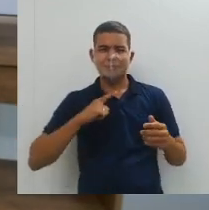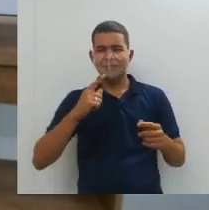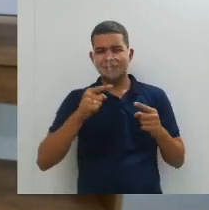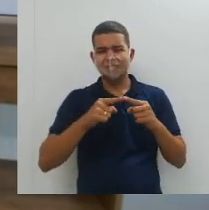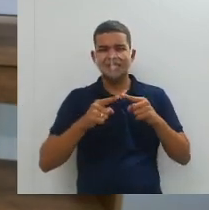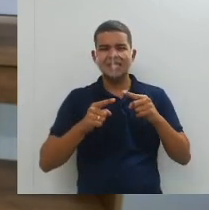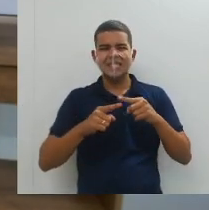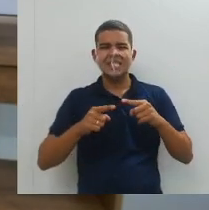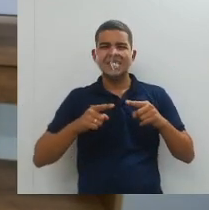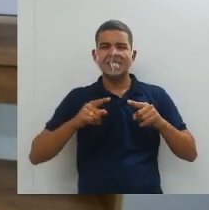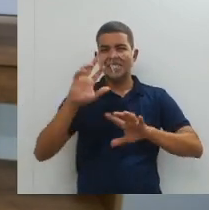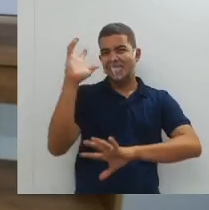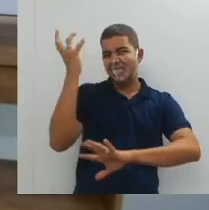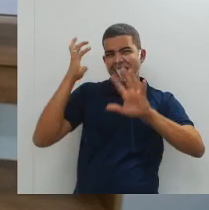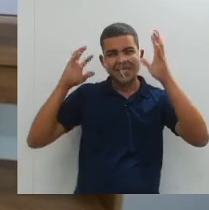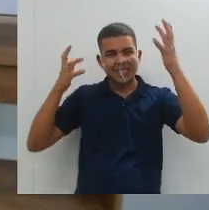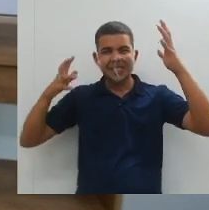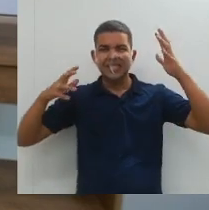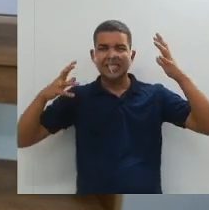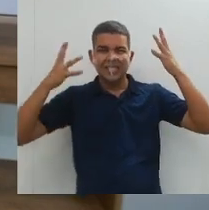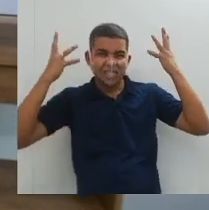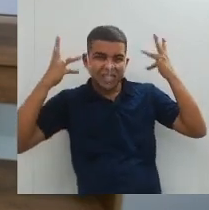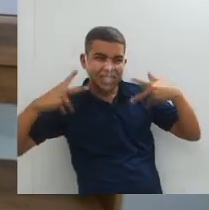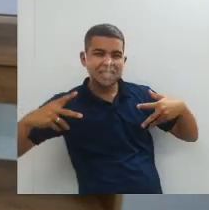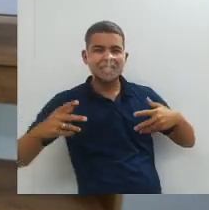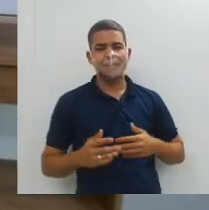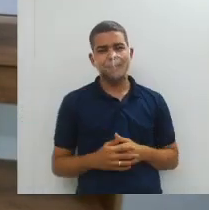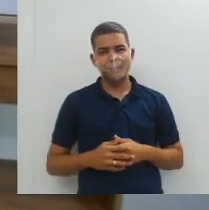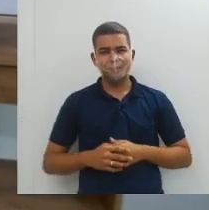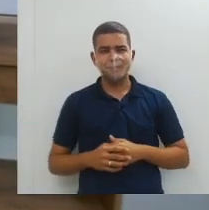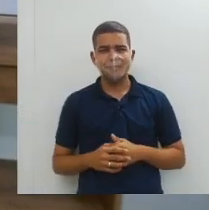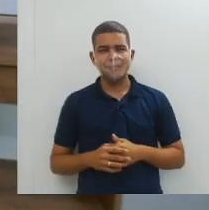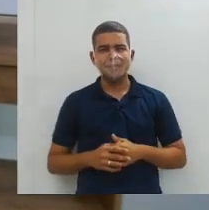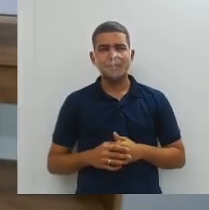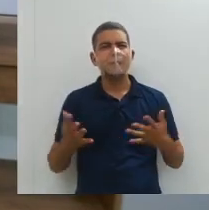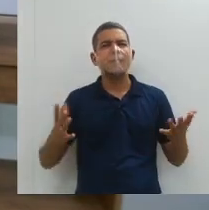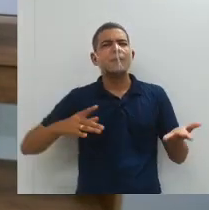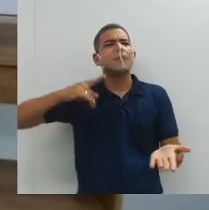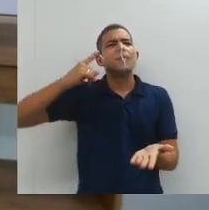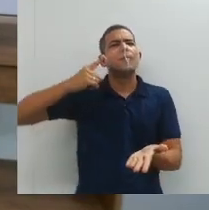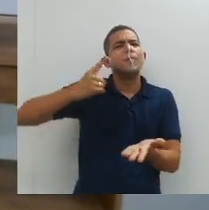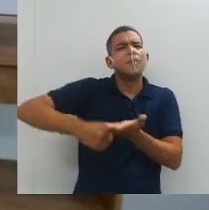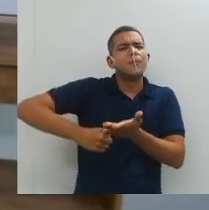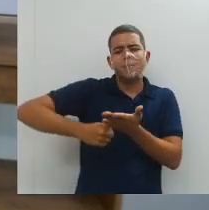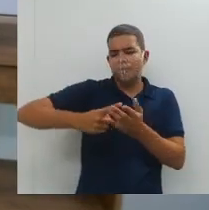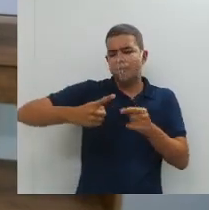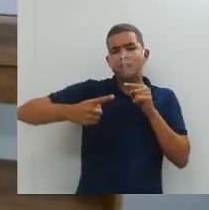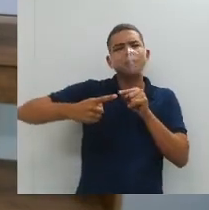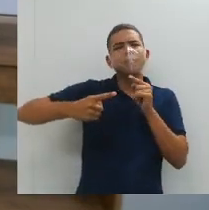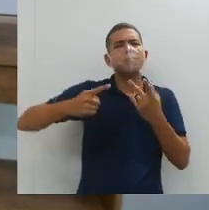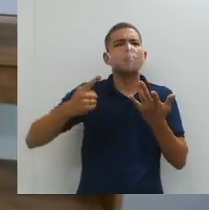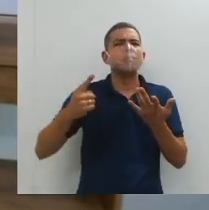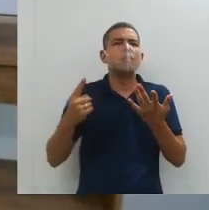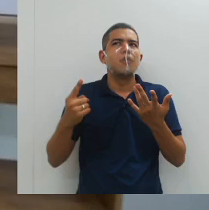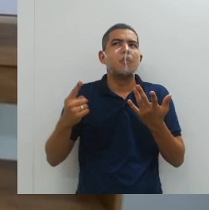verdade? Outra coisa, qual é o tipo de pacto que,